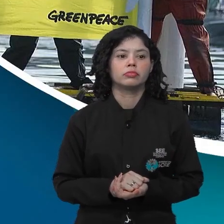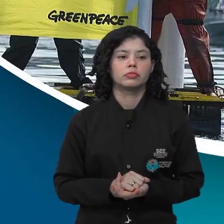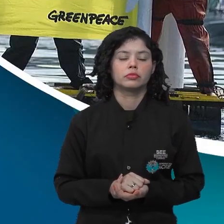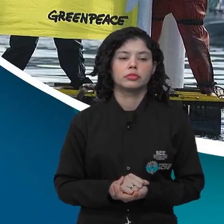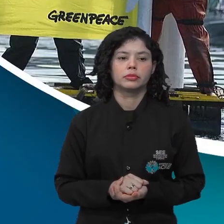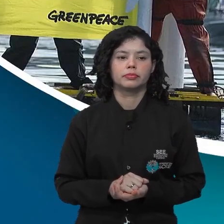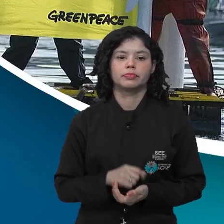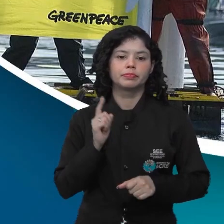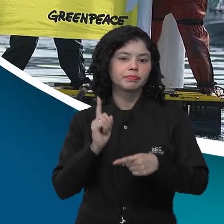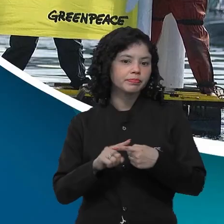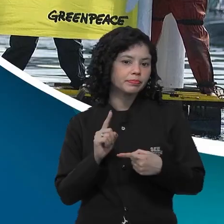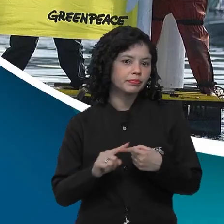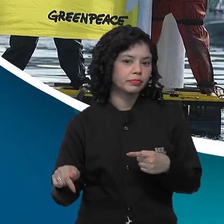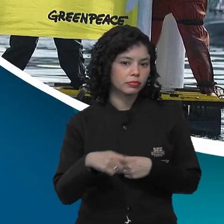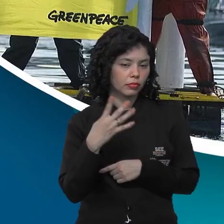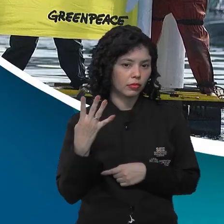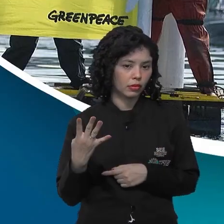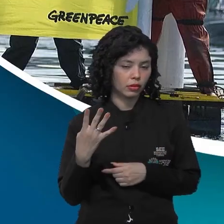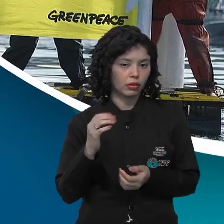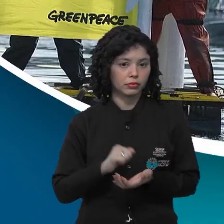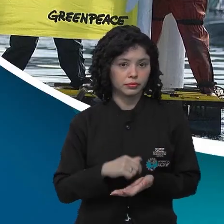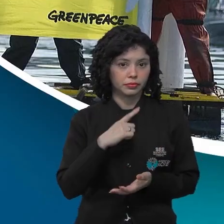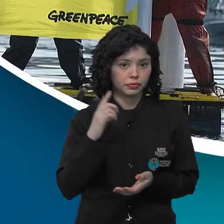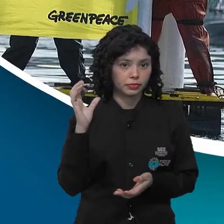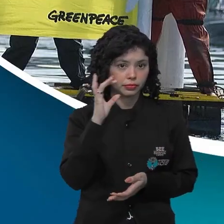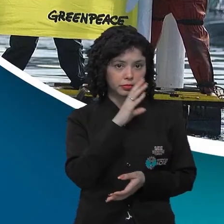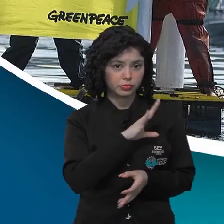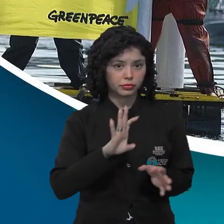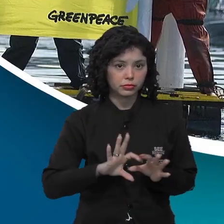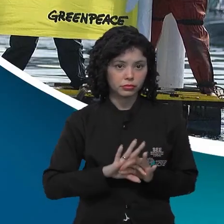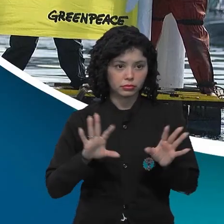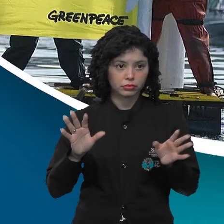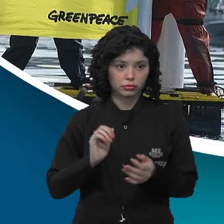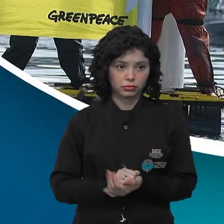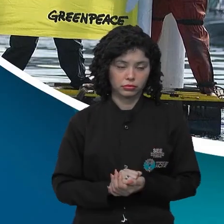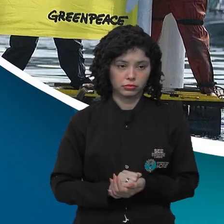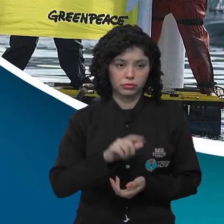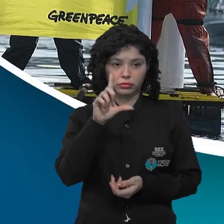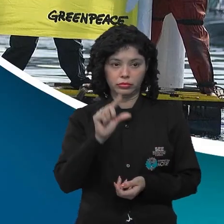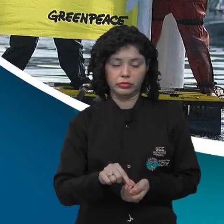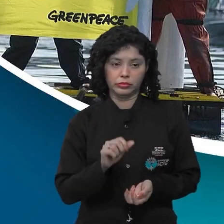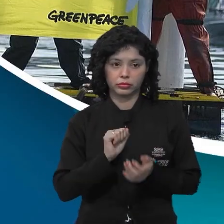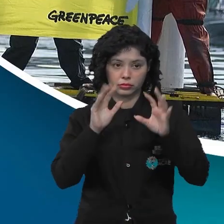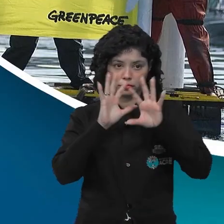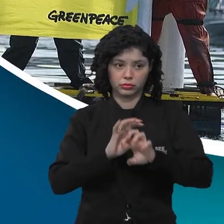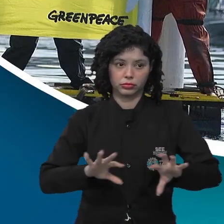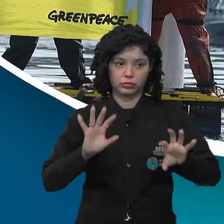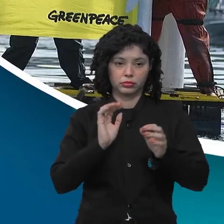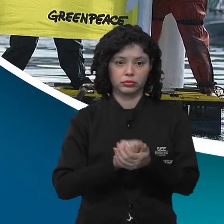combustível por conta da quantidade de calor que é liberada, baixíssima emissão de